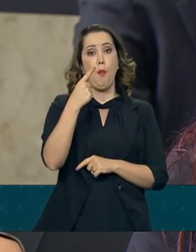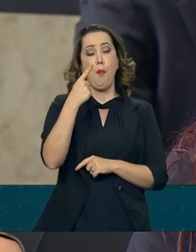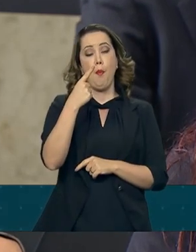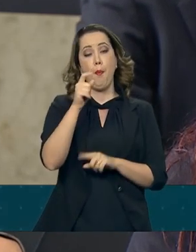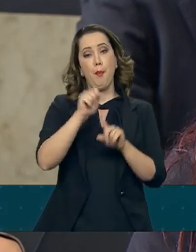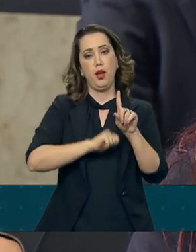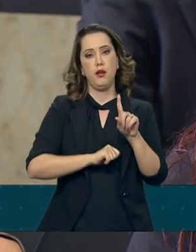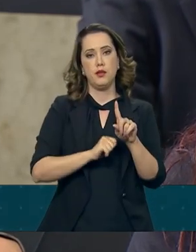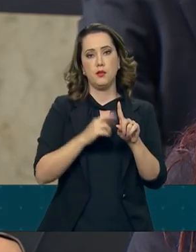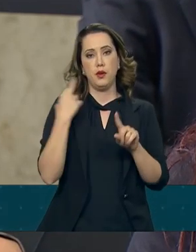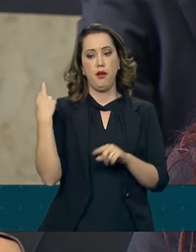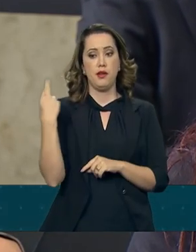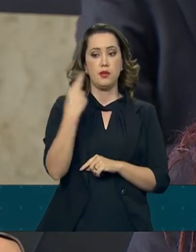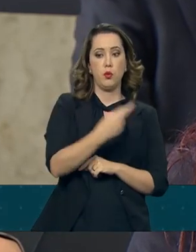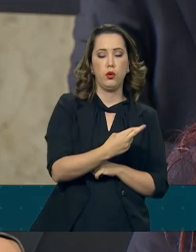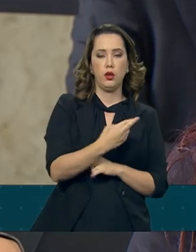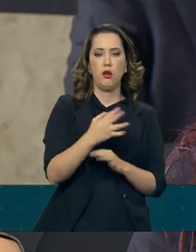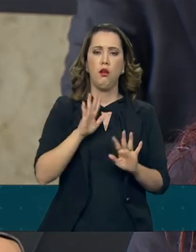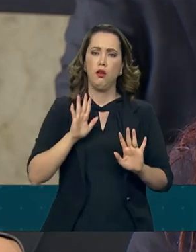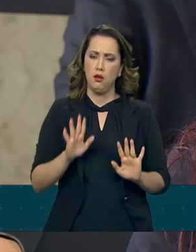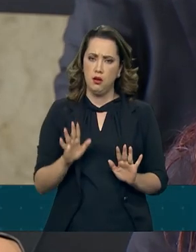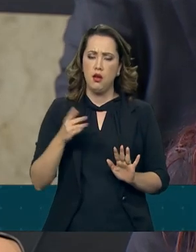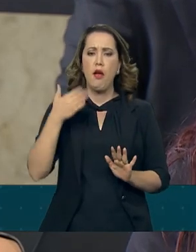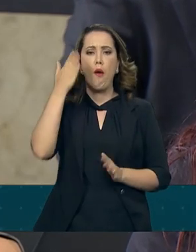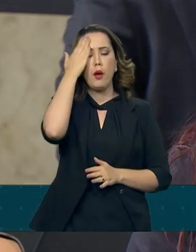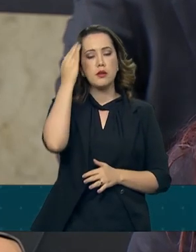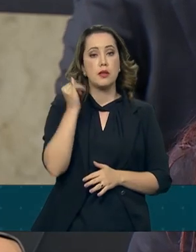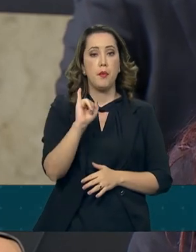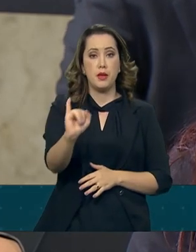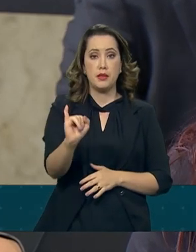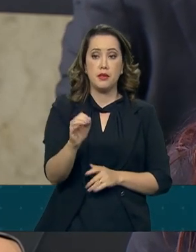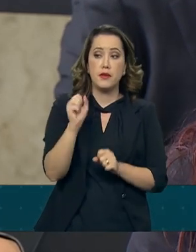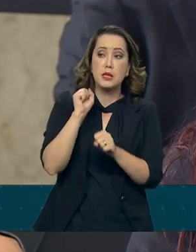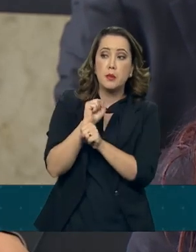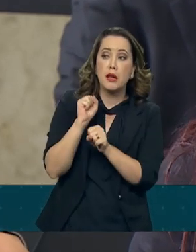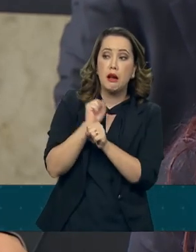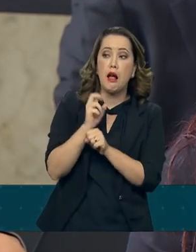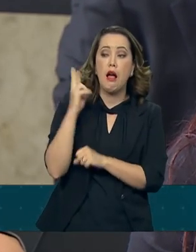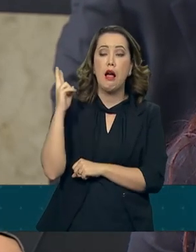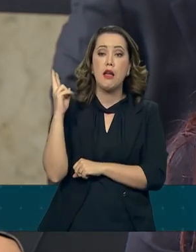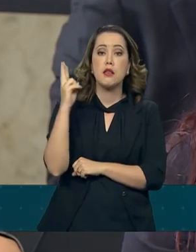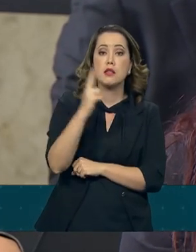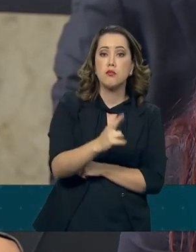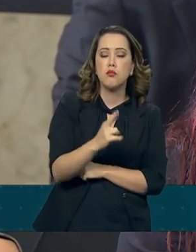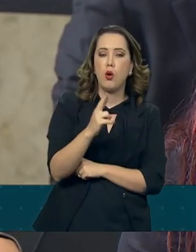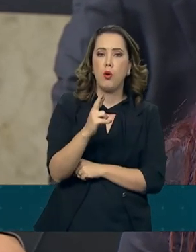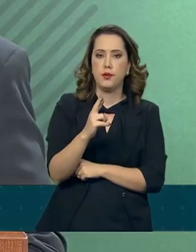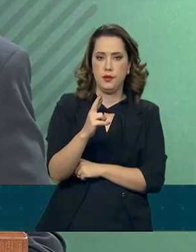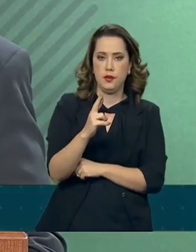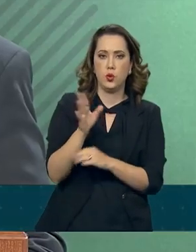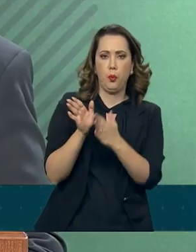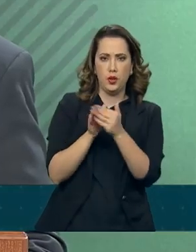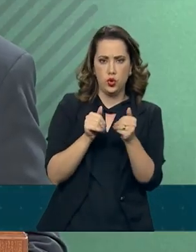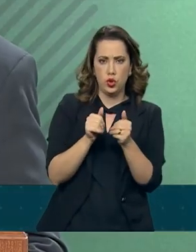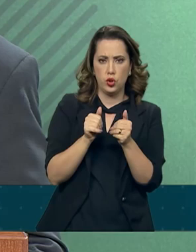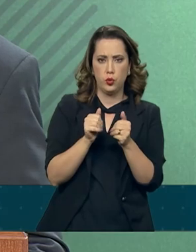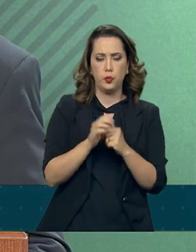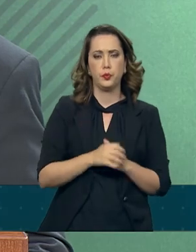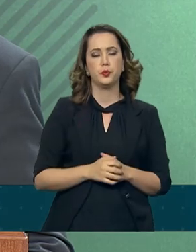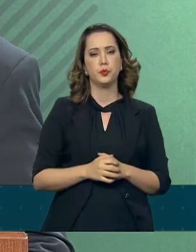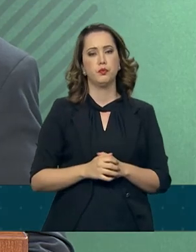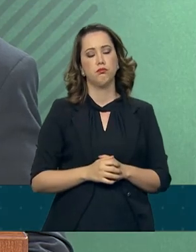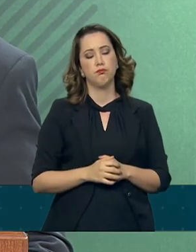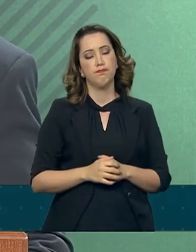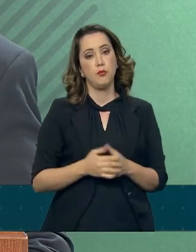responder então queria saber isso se vai se esperar a resposta do agreement para a indicação no diário oficial entregar estes aspectos que